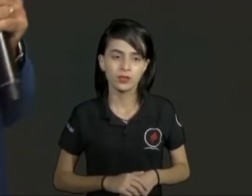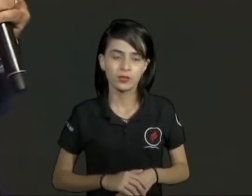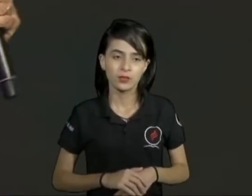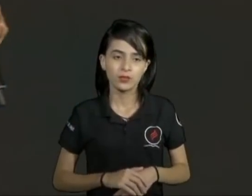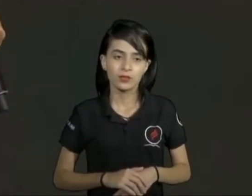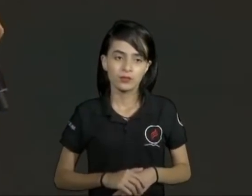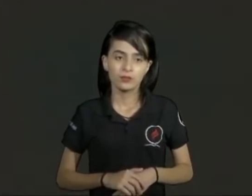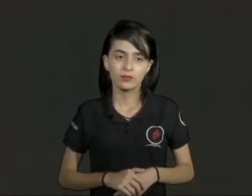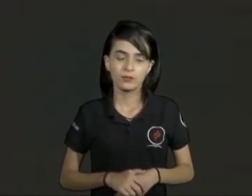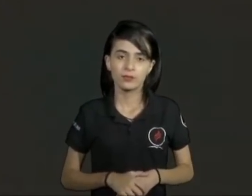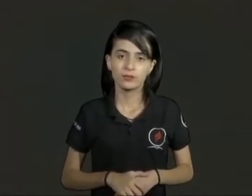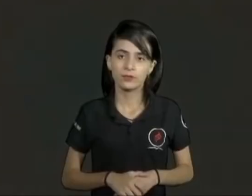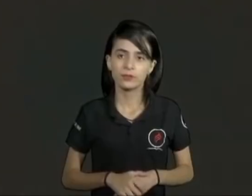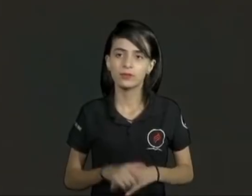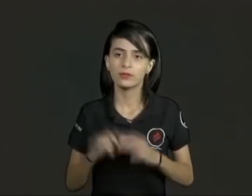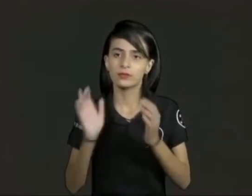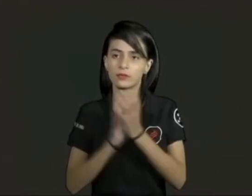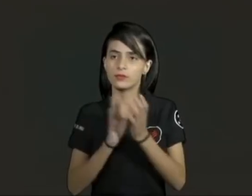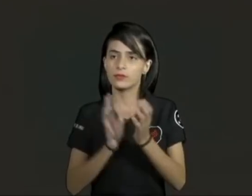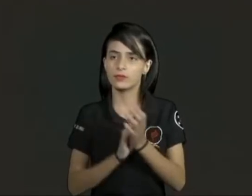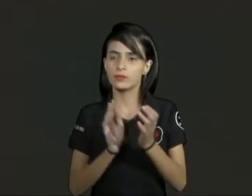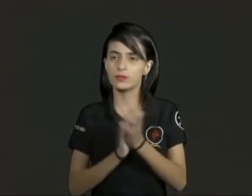E aí